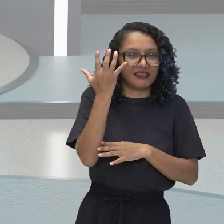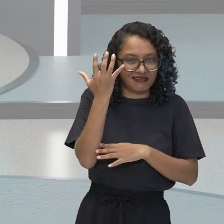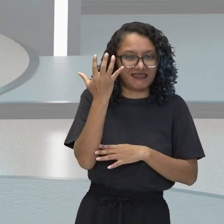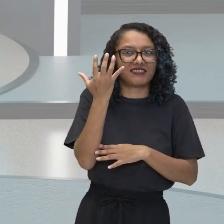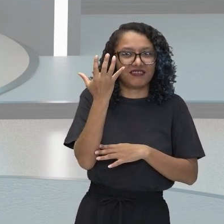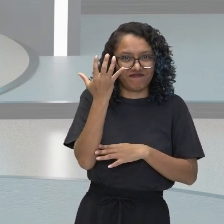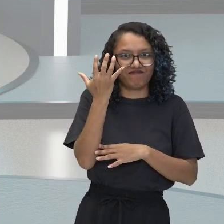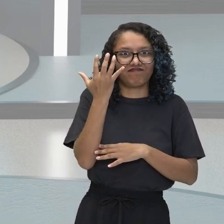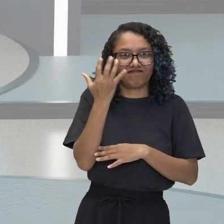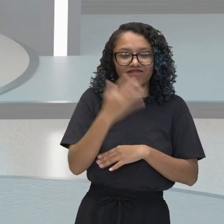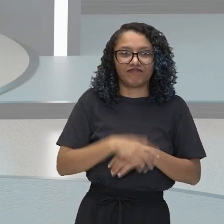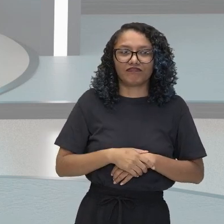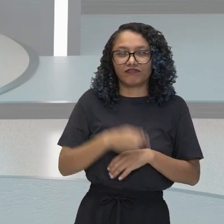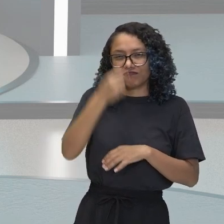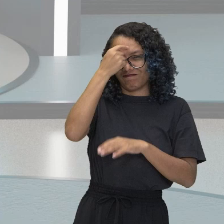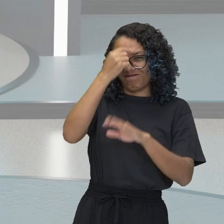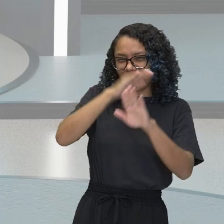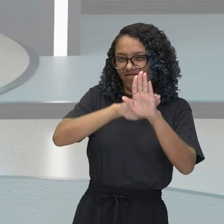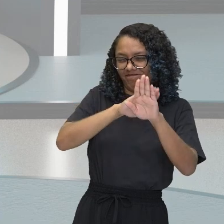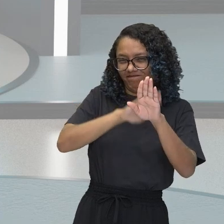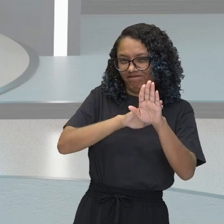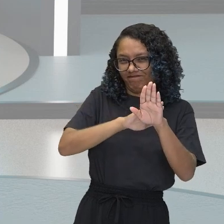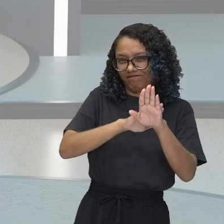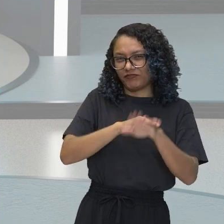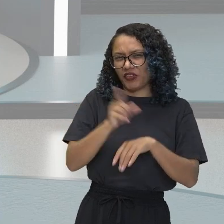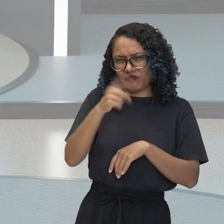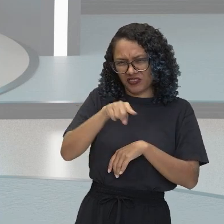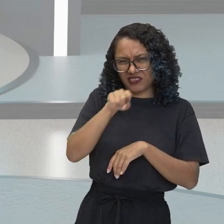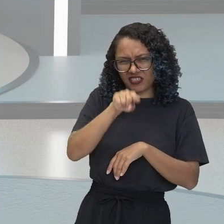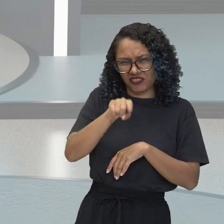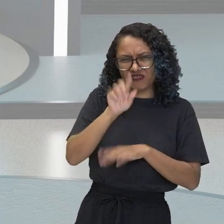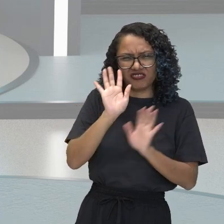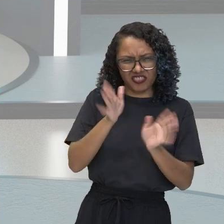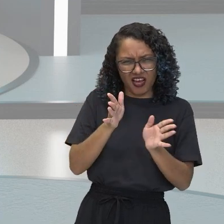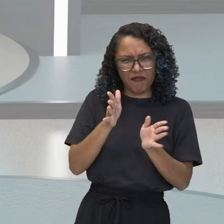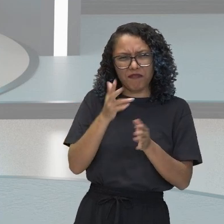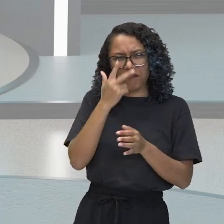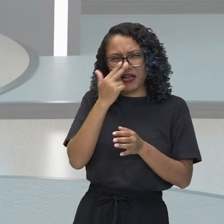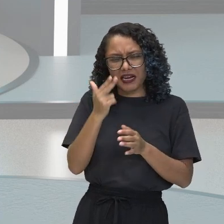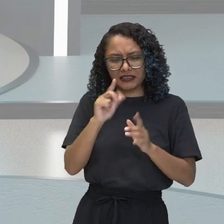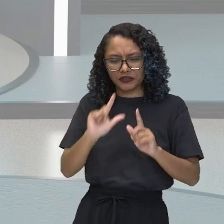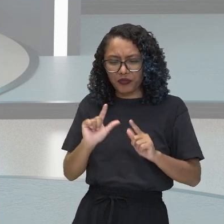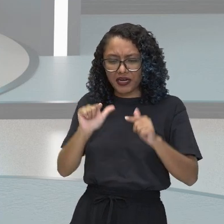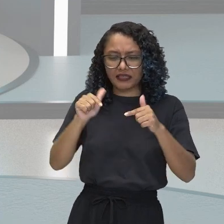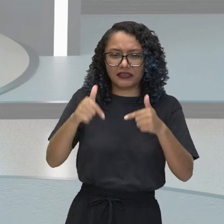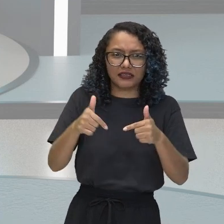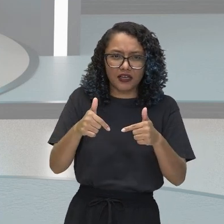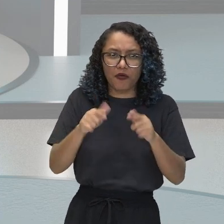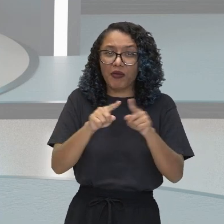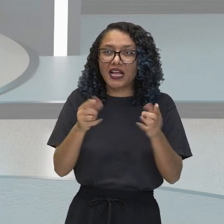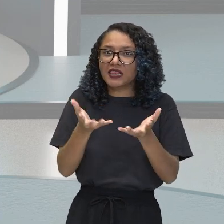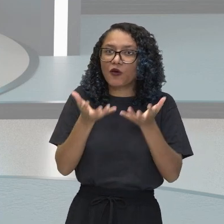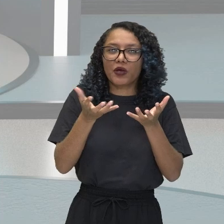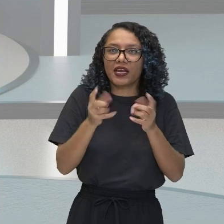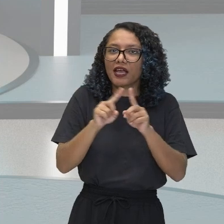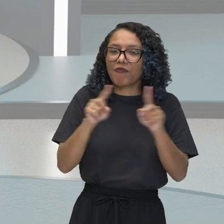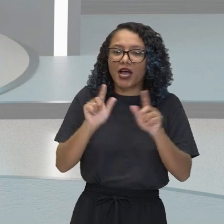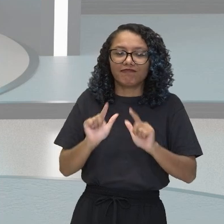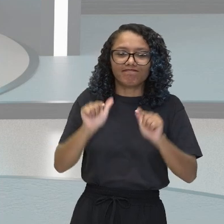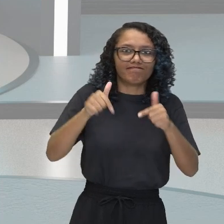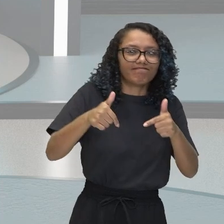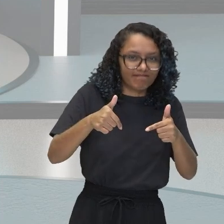Já aconteceu com você? Imagino que sim. Porque é uma necessidade do nosso